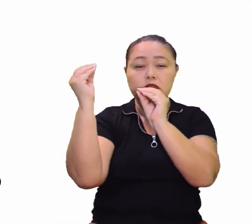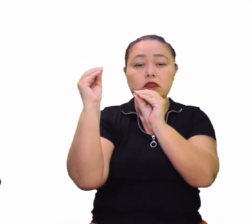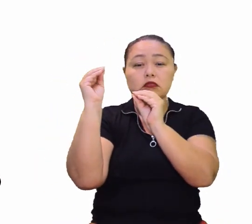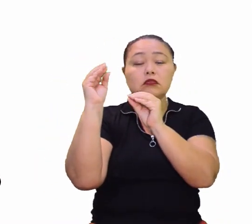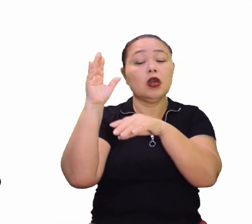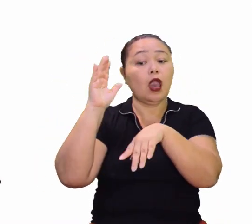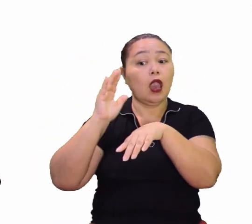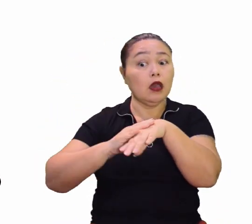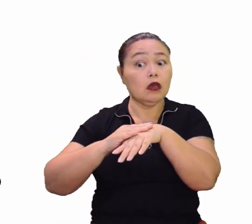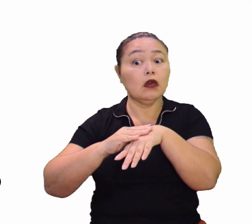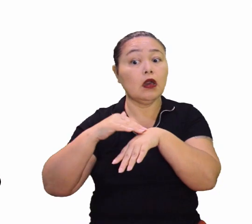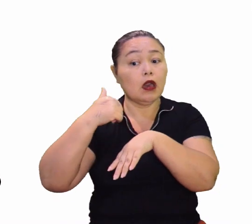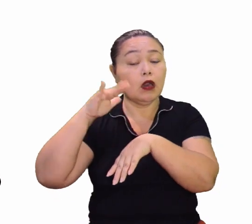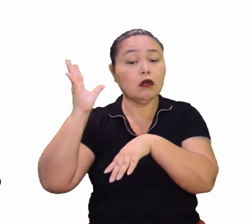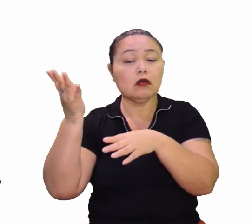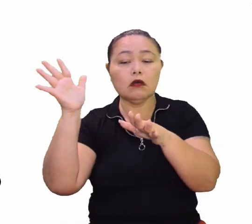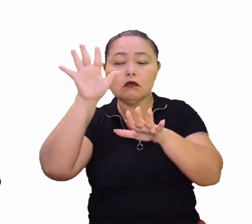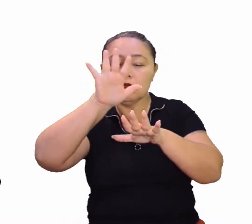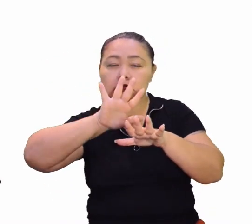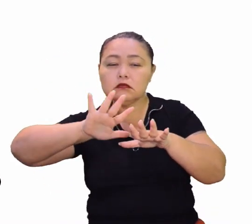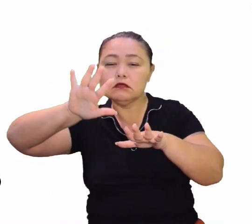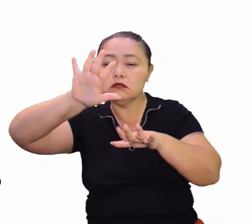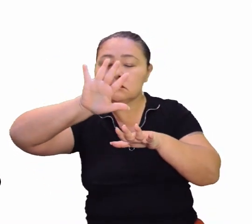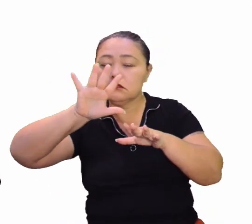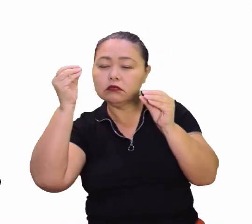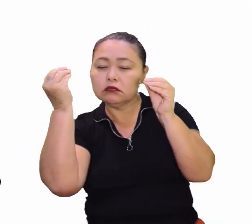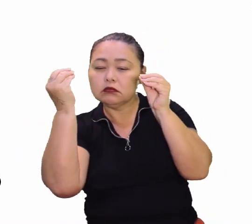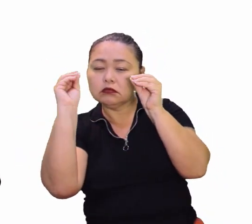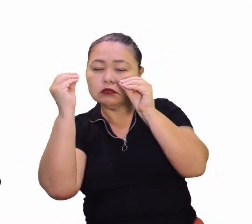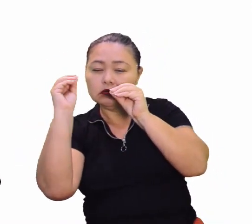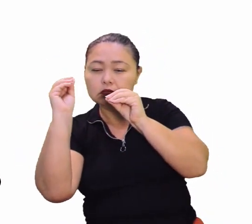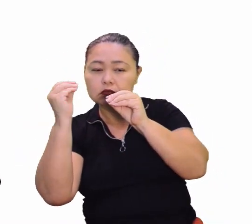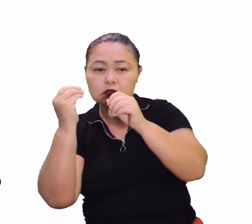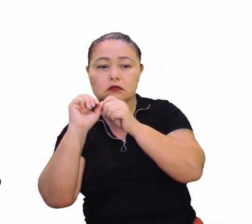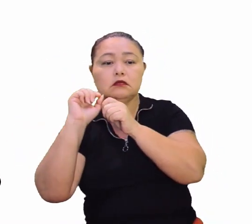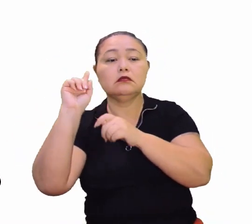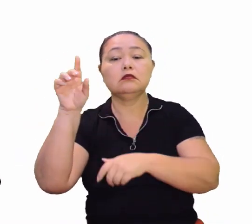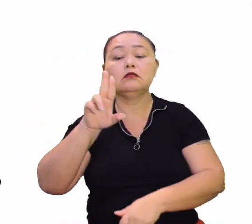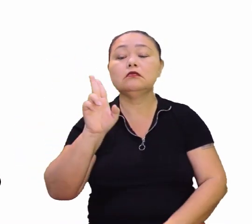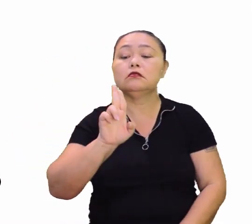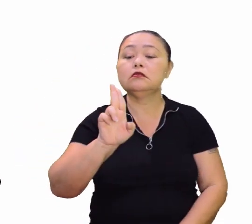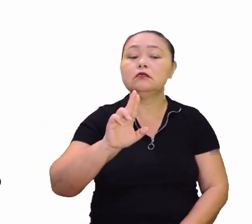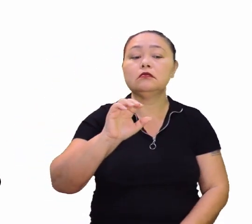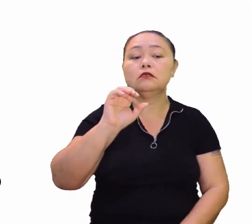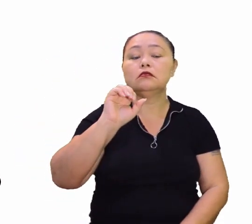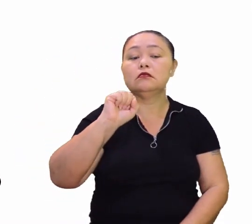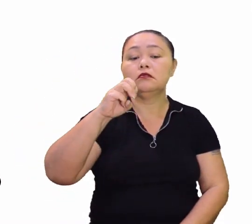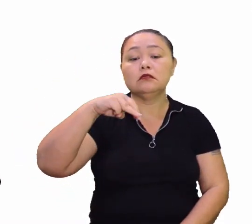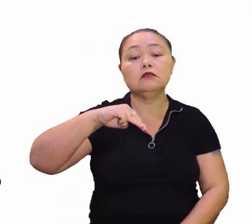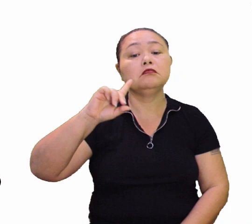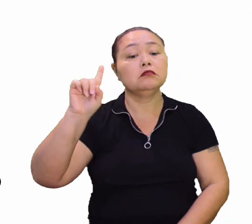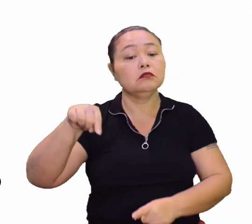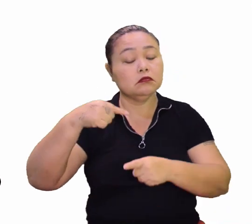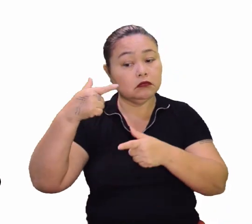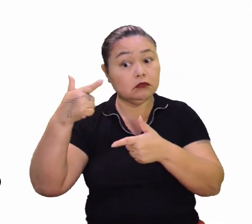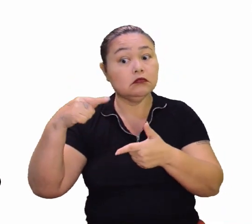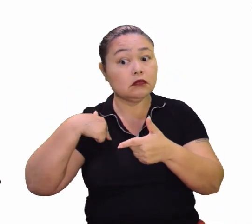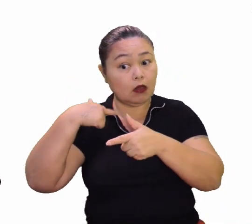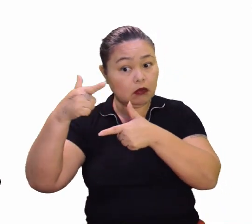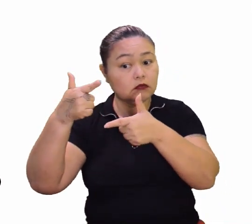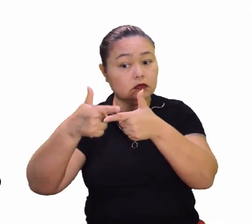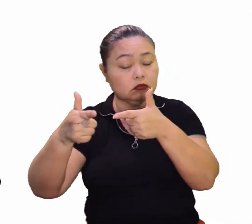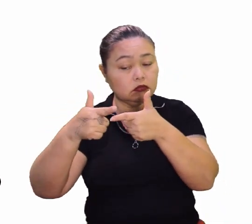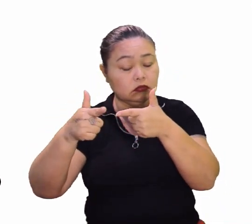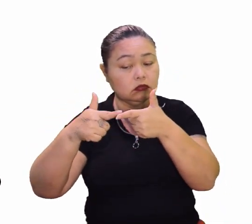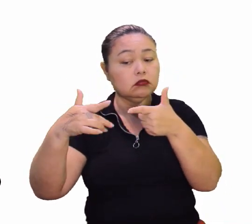tão intenso que ele forma uma camada de partículas. Causa muitos problemas de